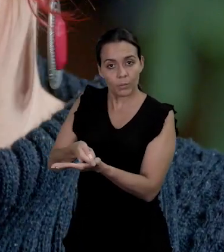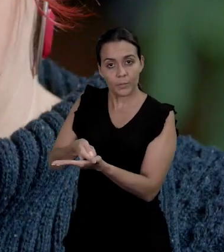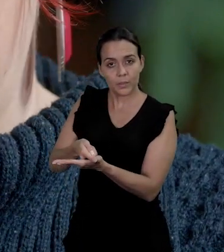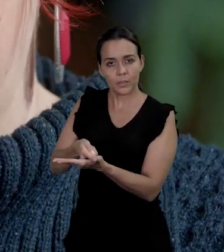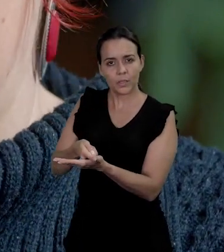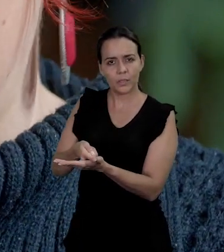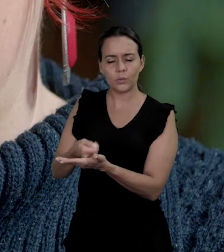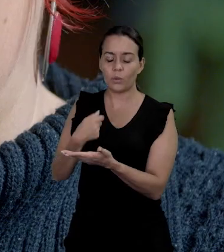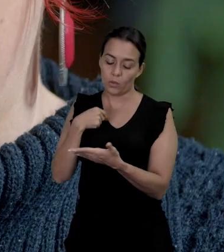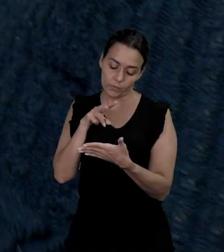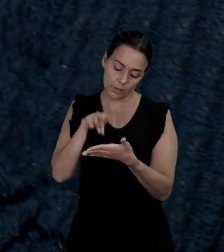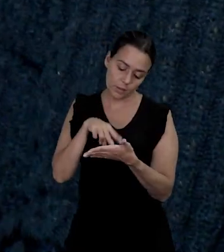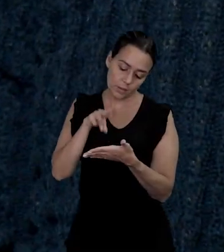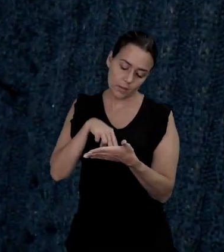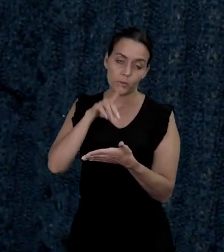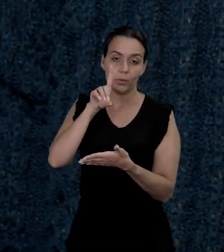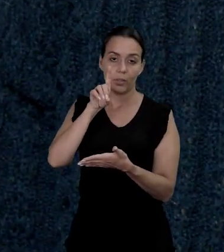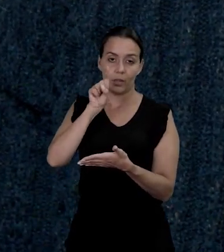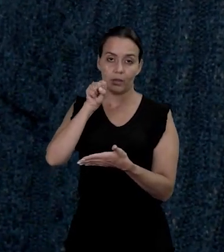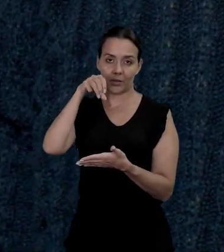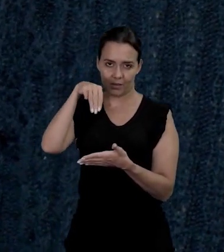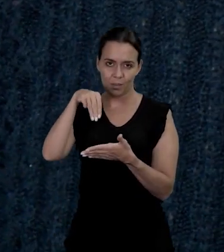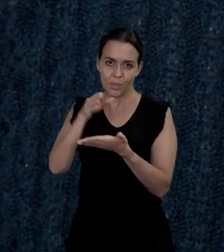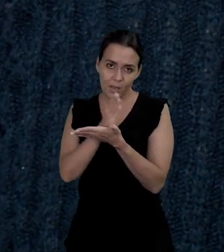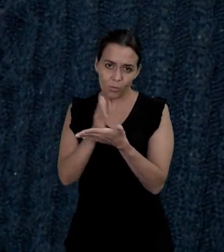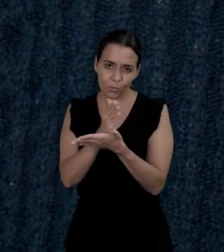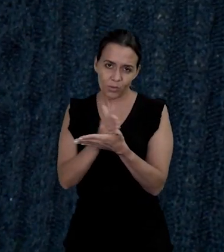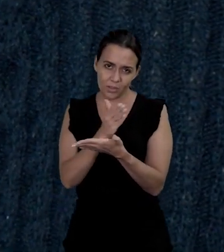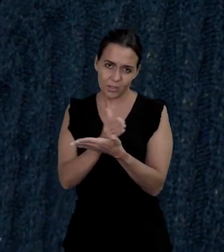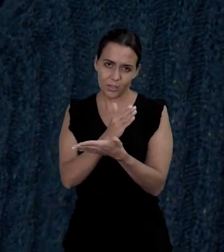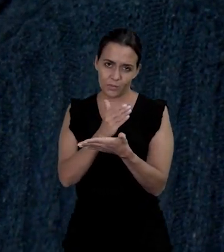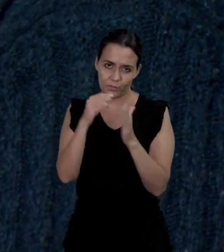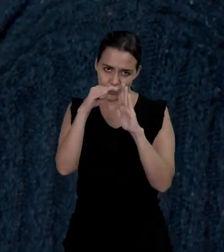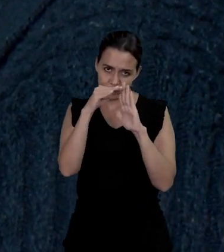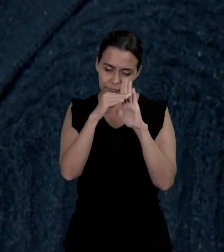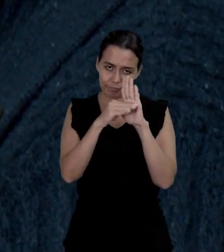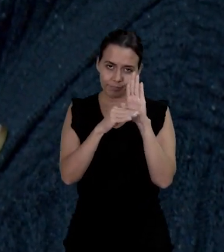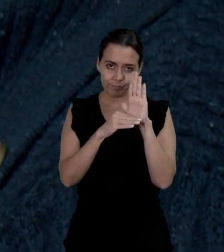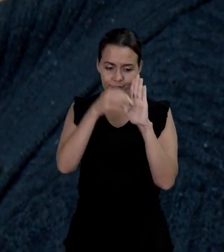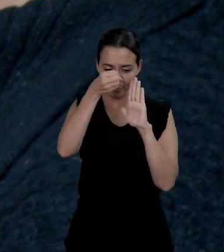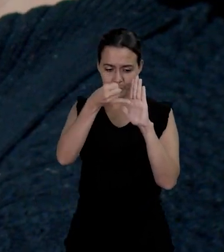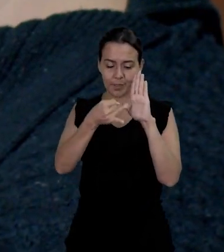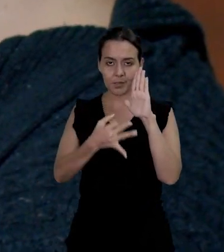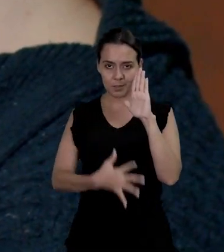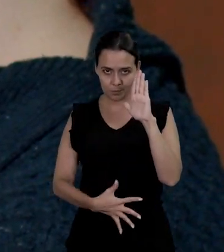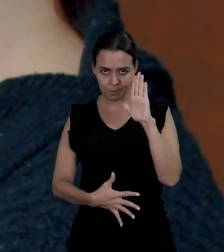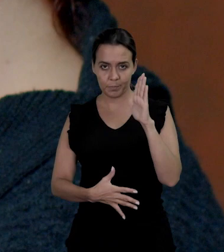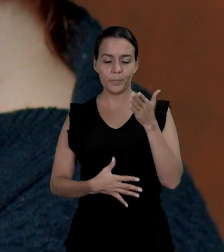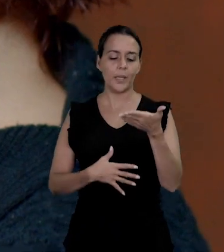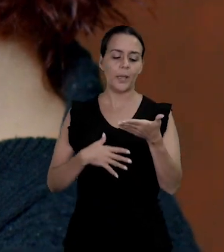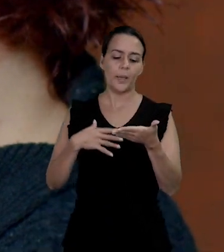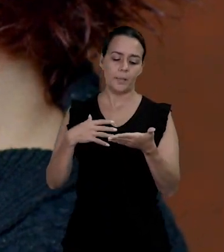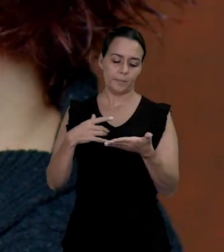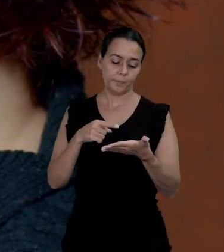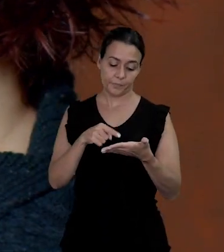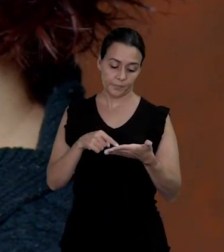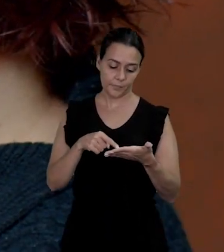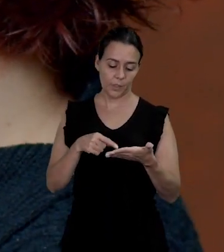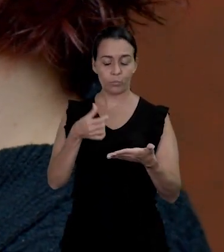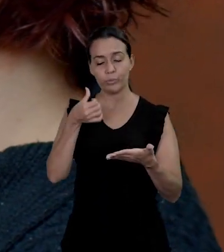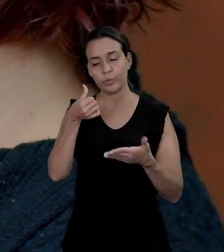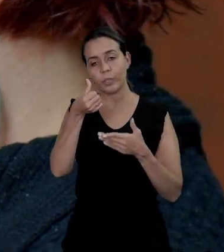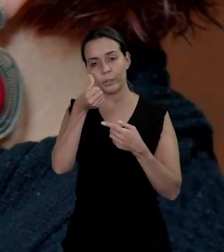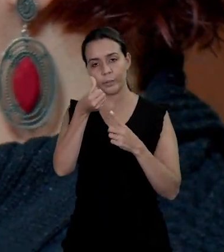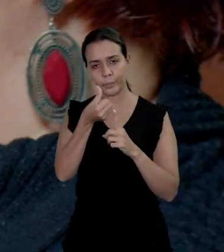psiquiatra. E eu fiquei lendo, né, no DSM, que vai falar da disforia, porque para você ser considerado em disforia, você tem que estar há